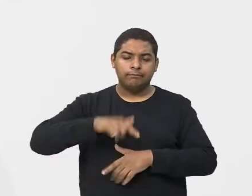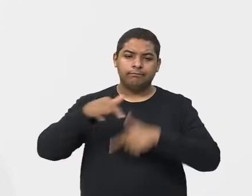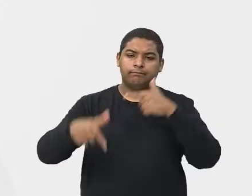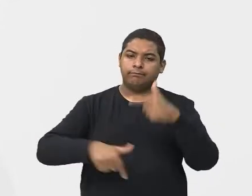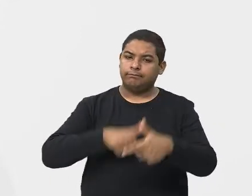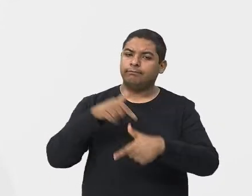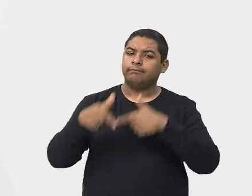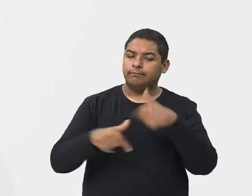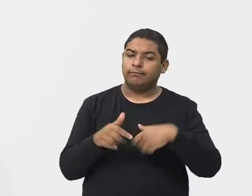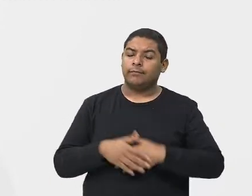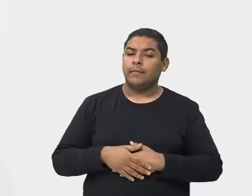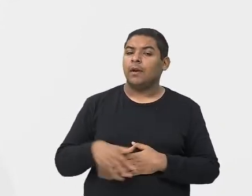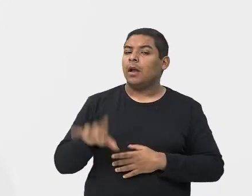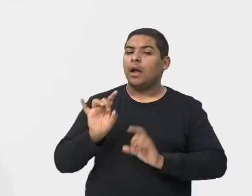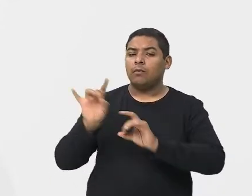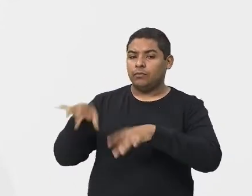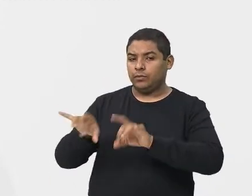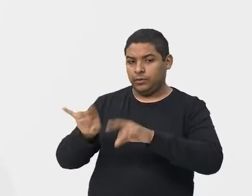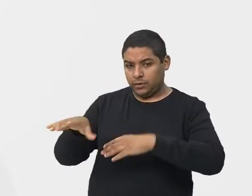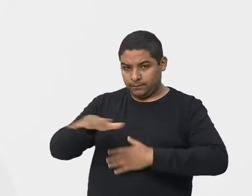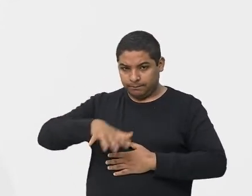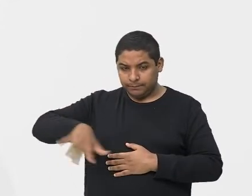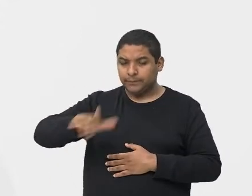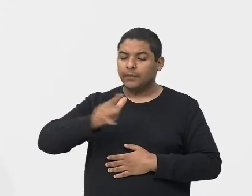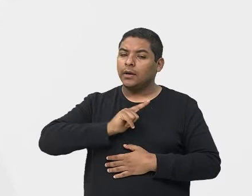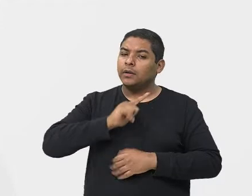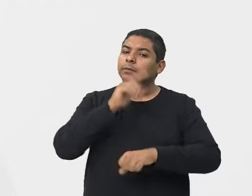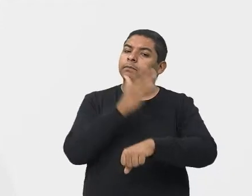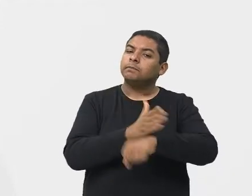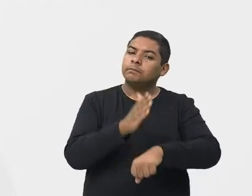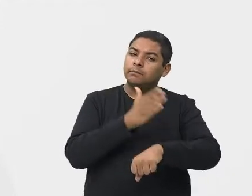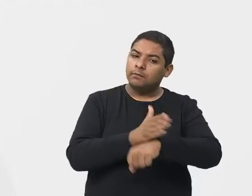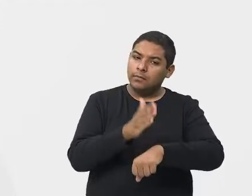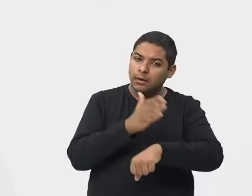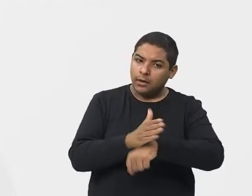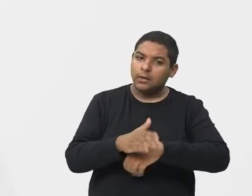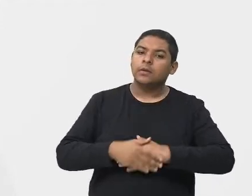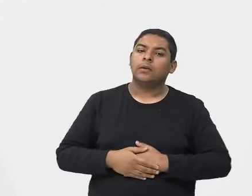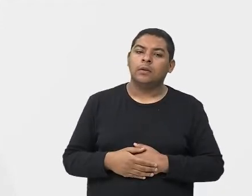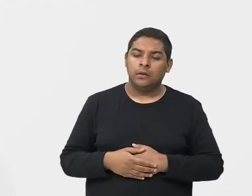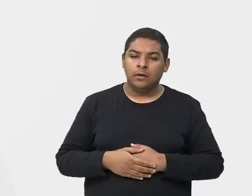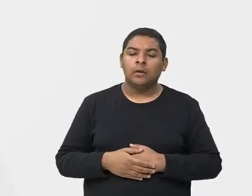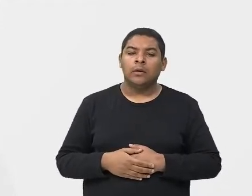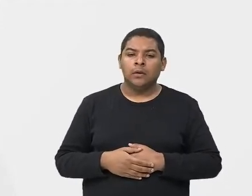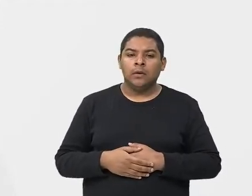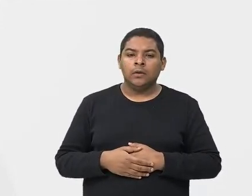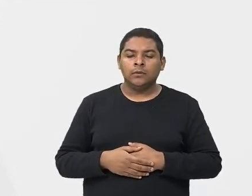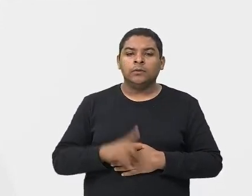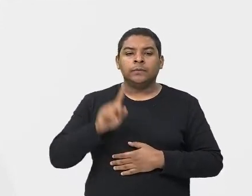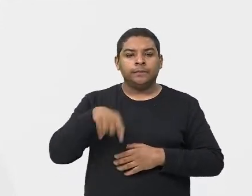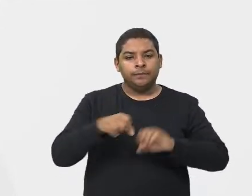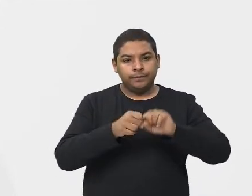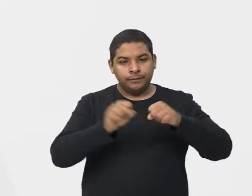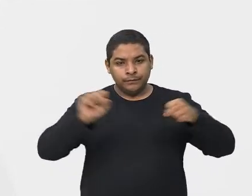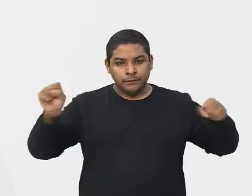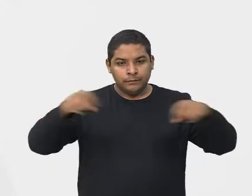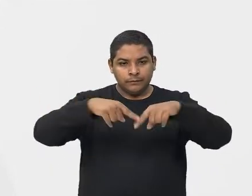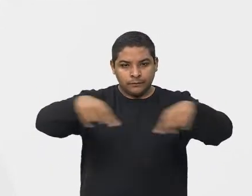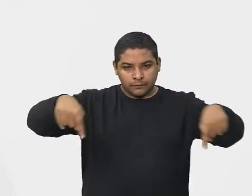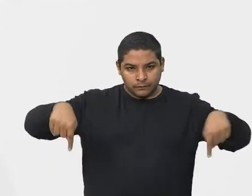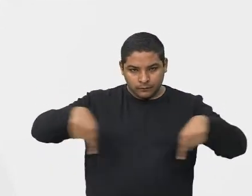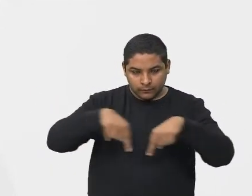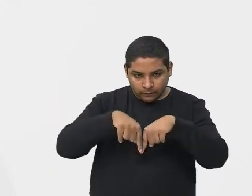na parte da Austrália, gente, vai ser praticada a atividade da agricultura em grandes propriedades,